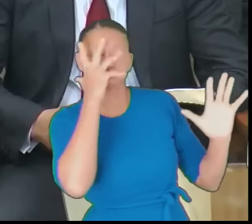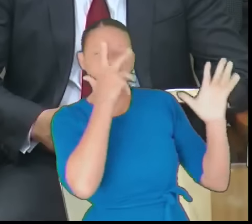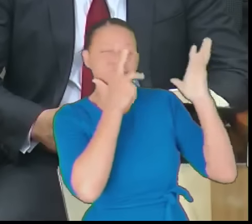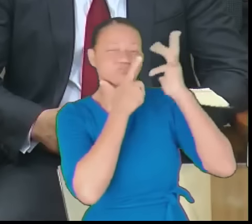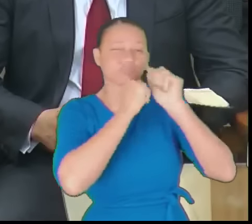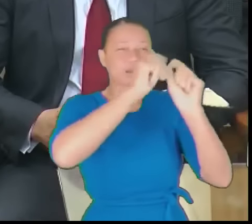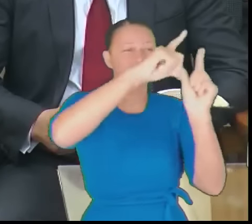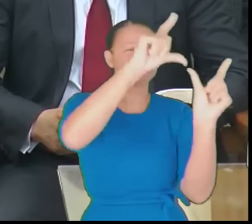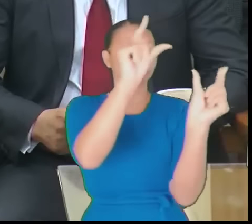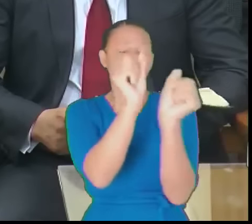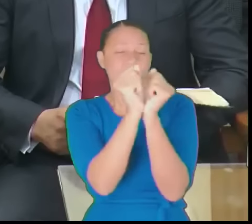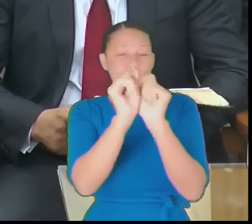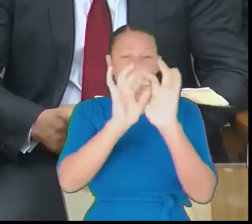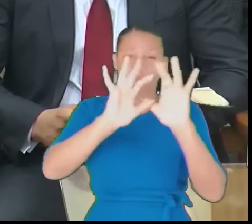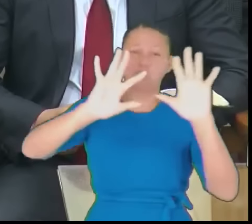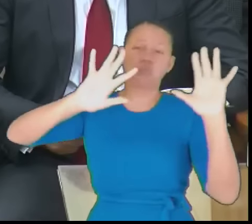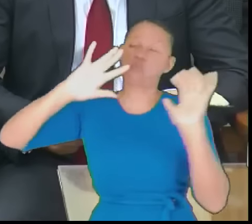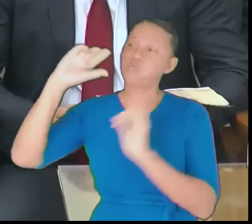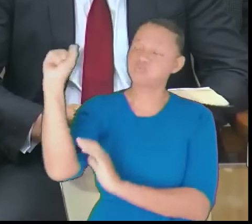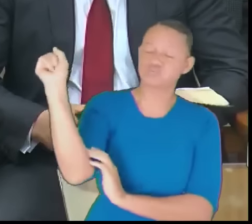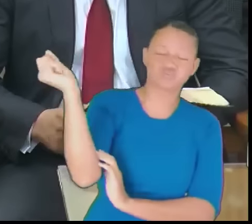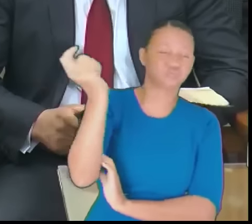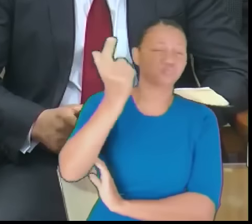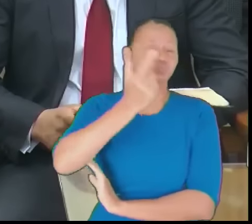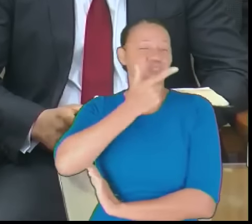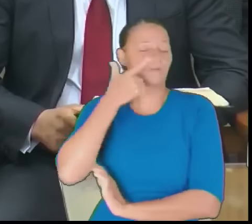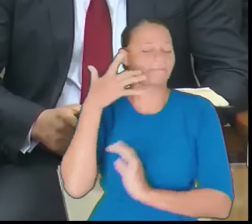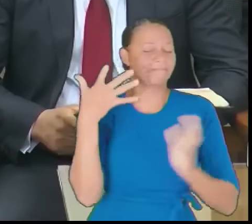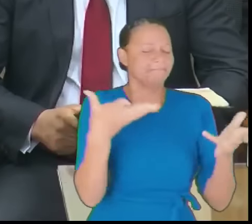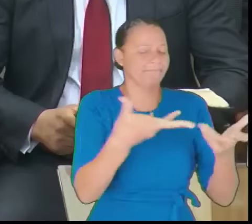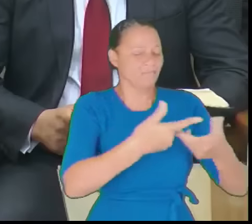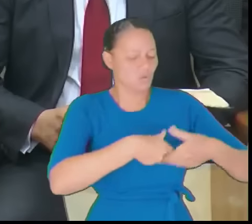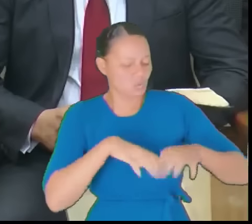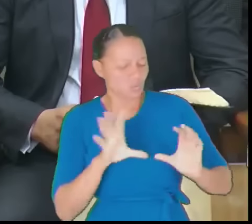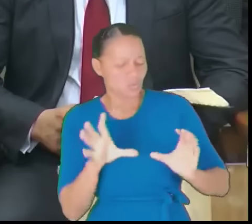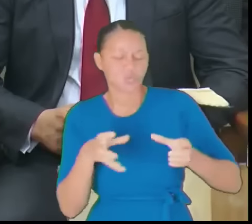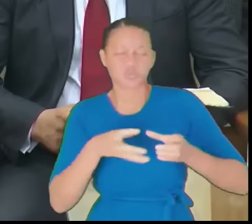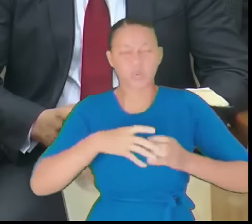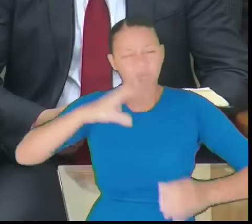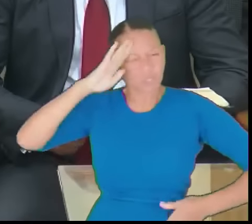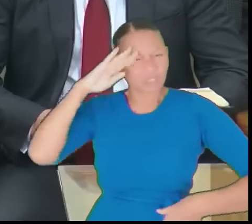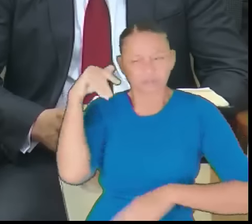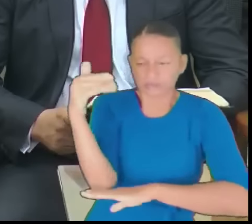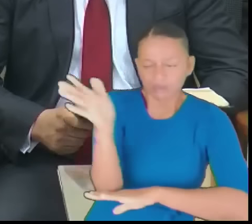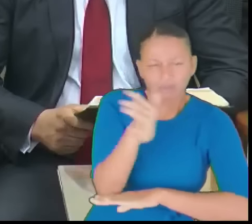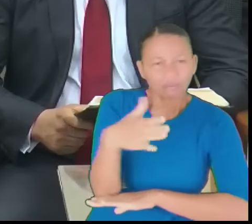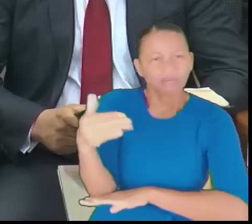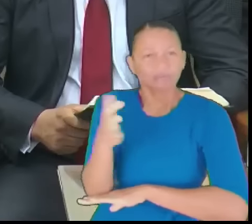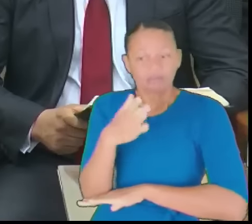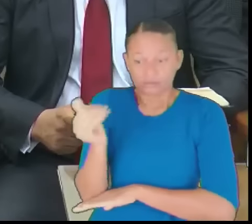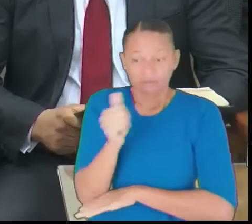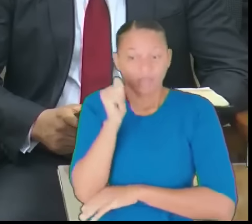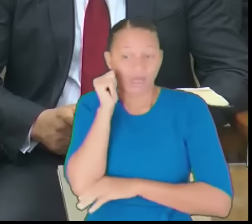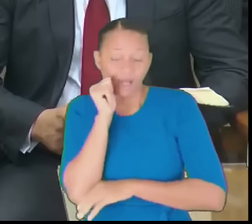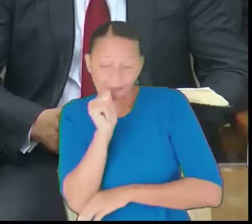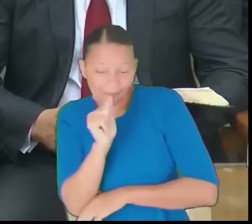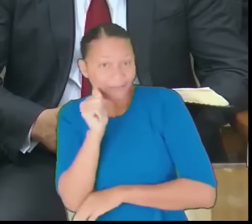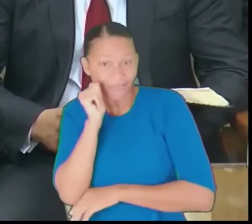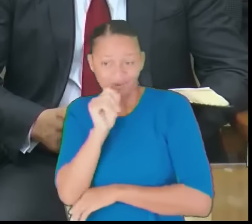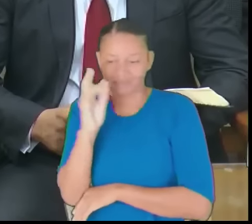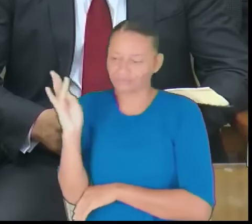lua, brilhante como o sol e formidável como o exército com bandeiras. Então a noiva, depois do encontro com o noivo,